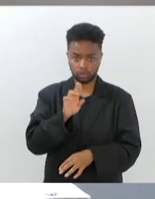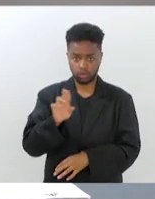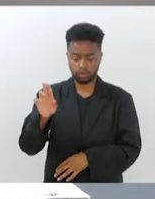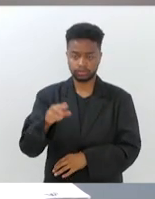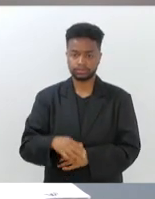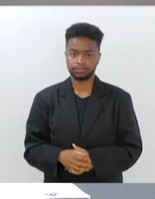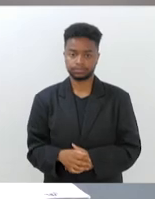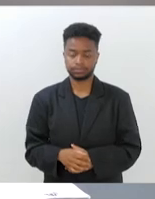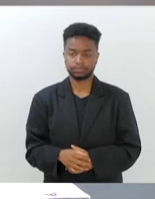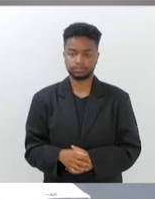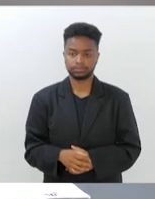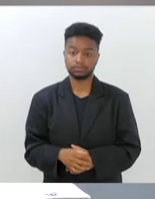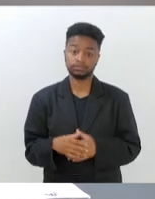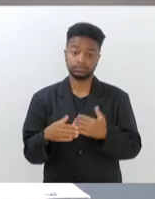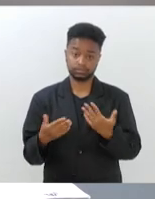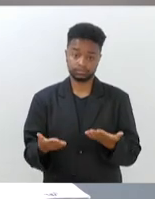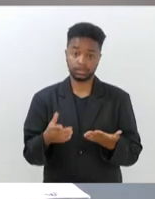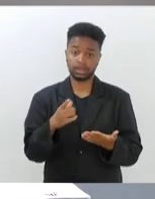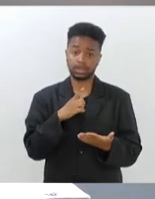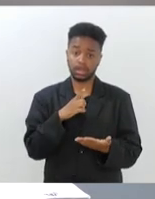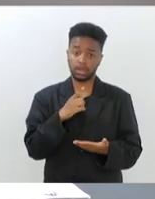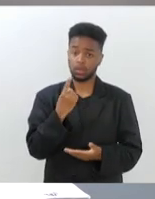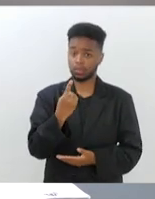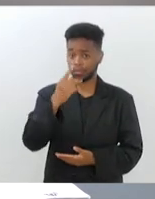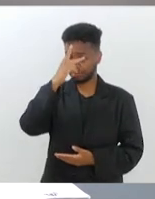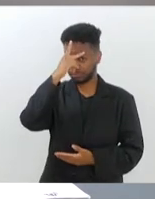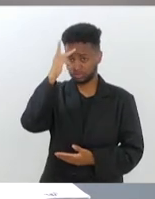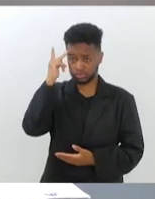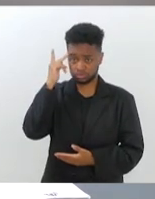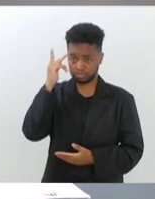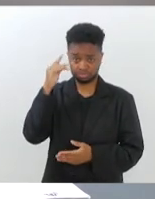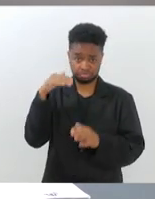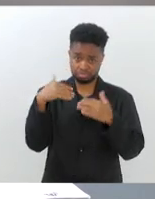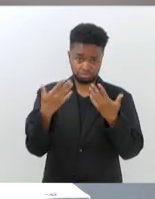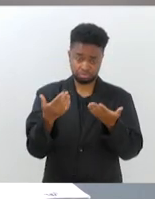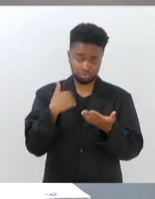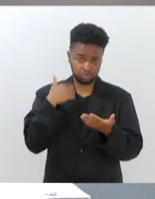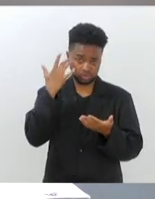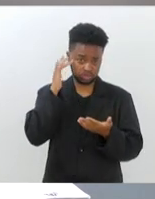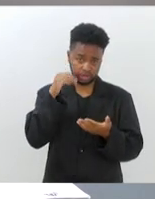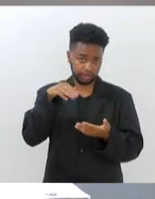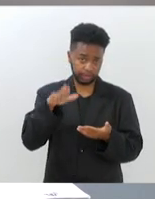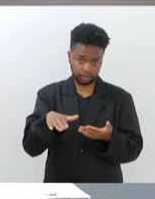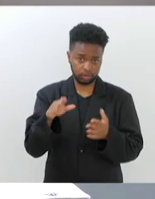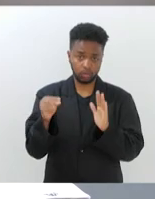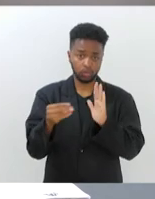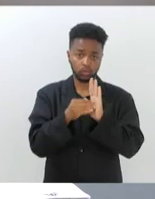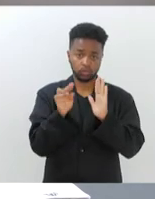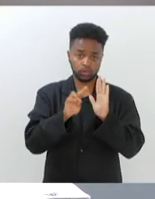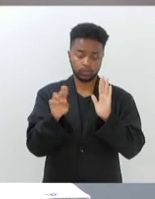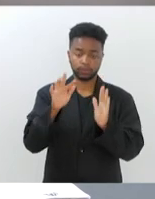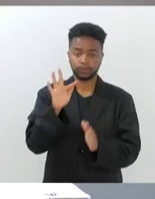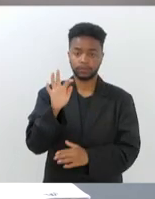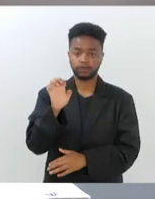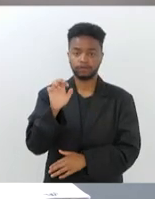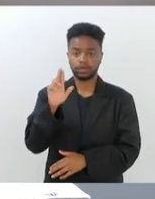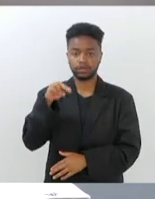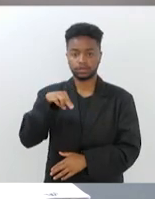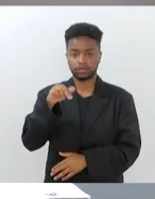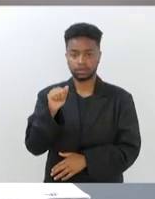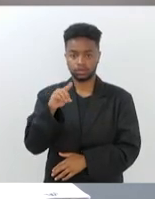lado alguém em alguma época da vida e não sei quem deu o nome de Fernando Rodrigues da